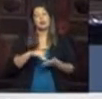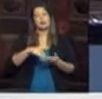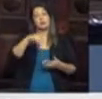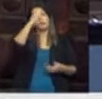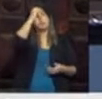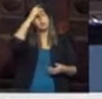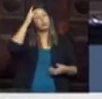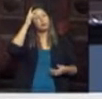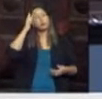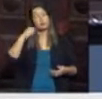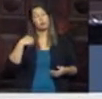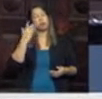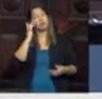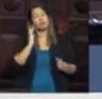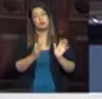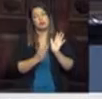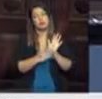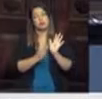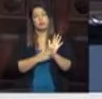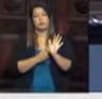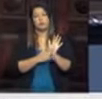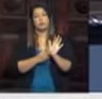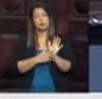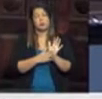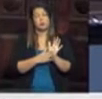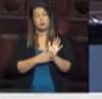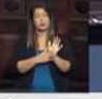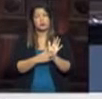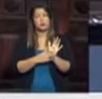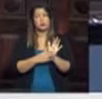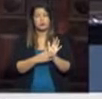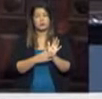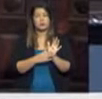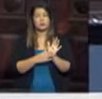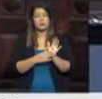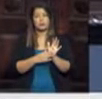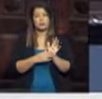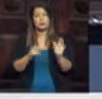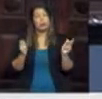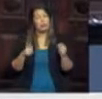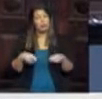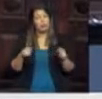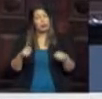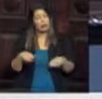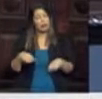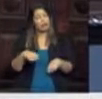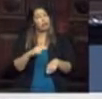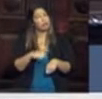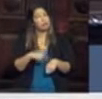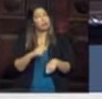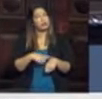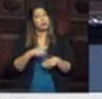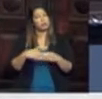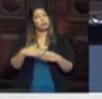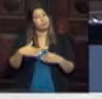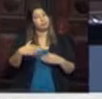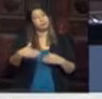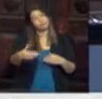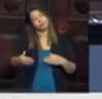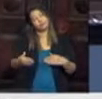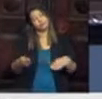acho que a proposta foi limitante, daria muito mais